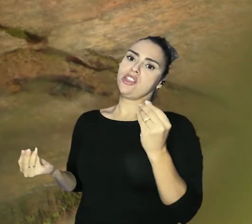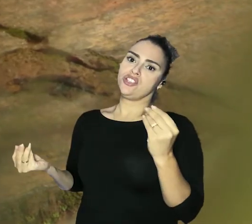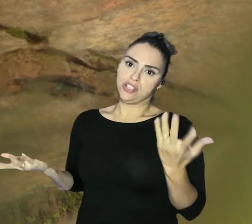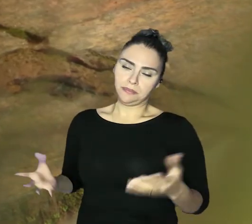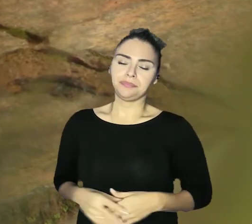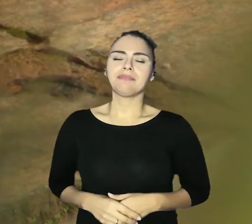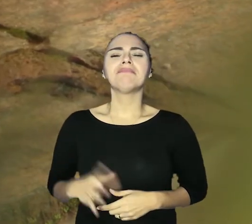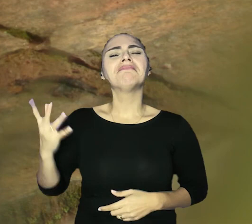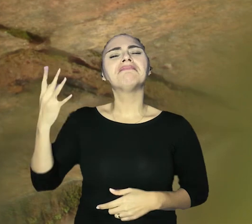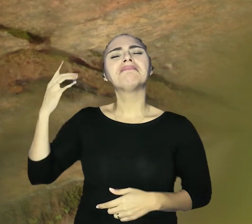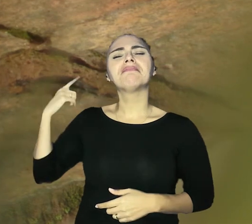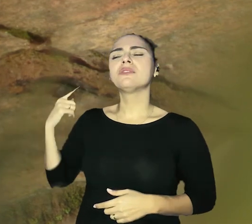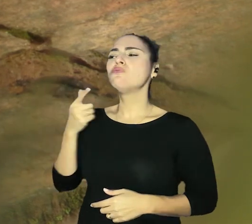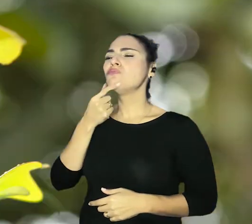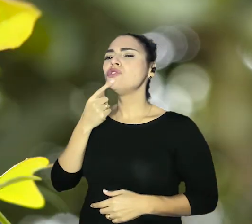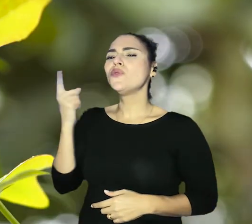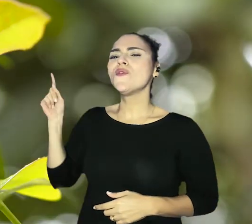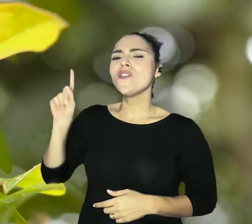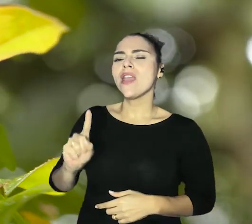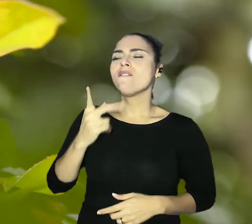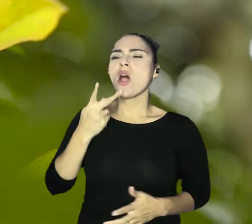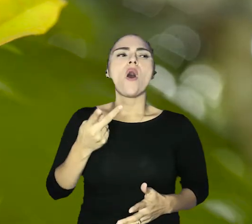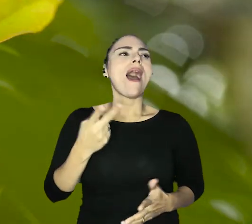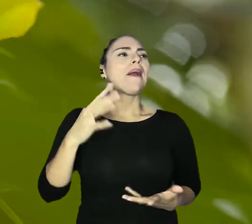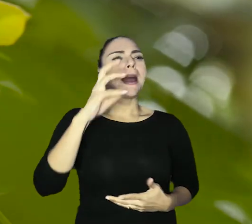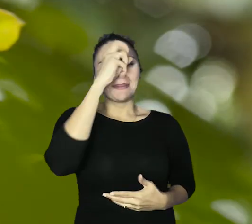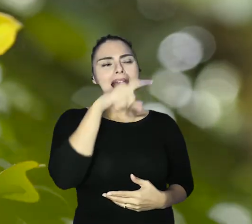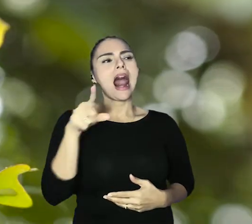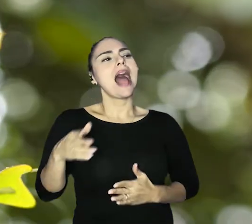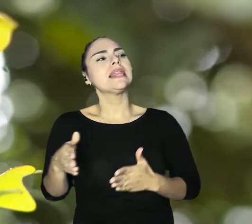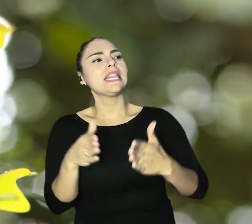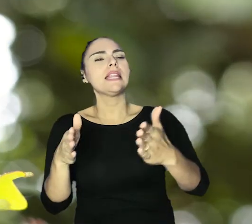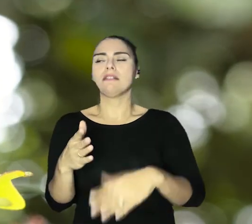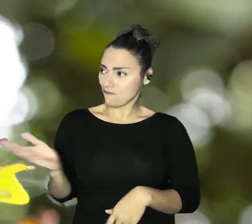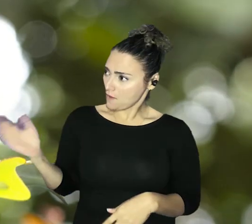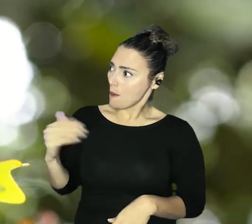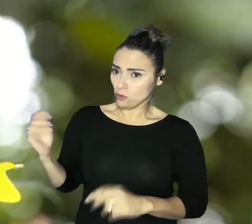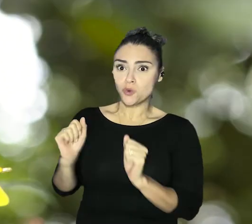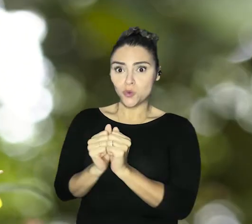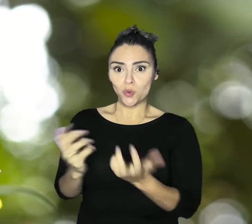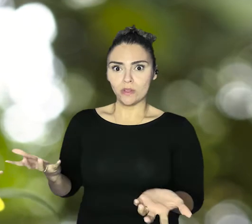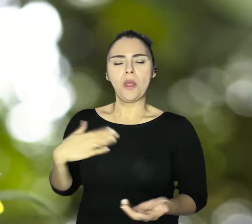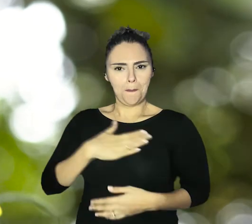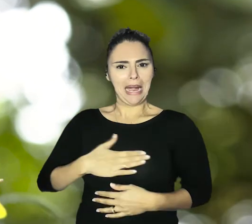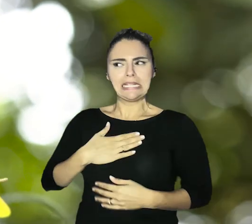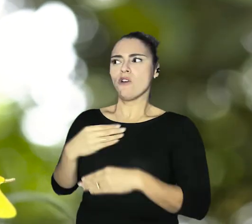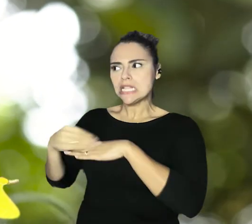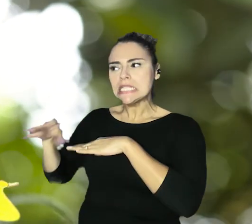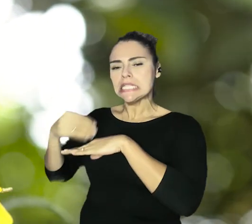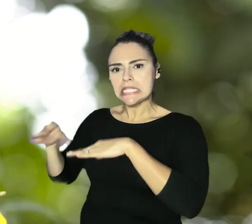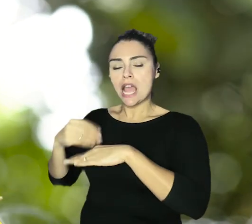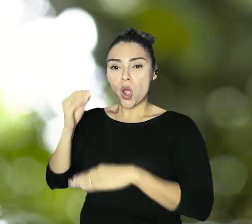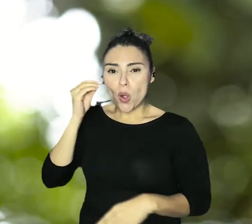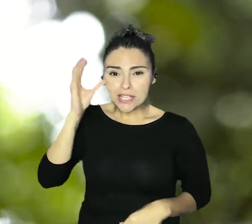Outro dia um menino disse, eu quero aprender a ir para a trilha, eu quero aprender a fazer. Eu digo, vamos. Eu tenho o prazer de ensinar. O conhecimento não